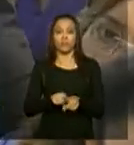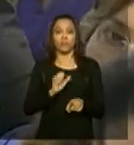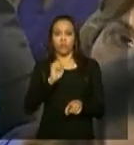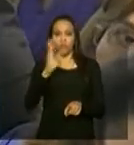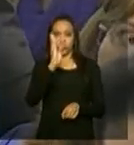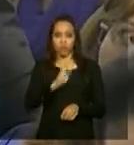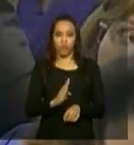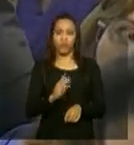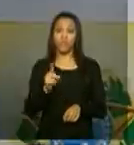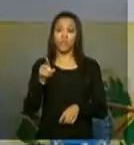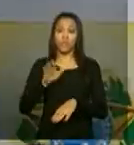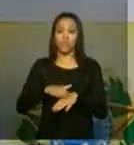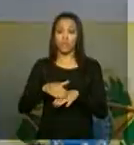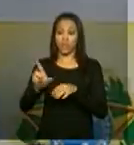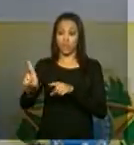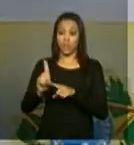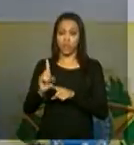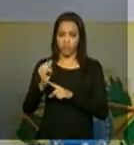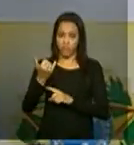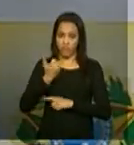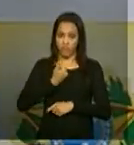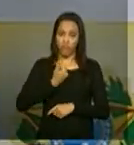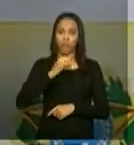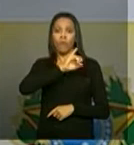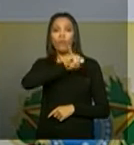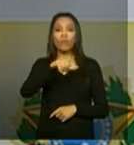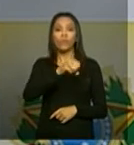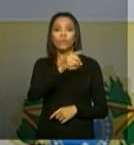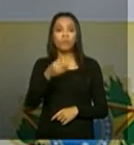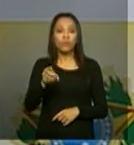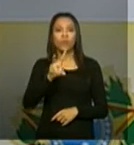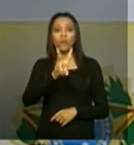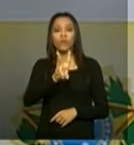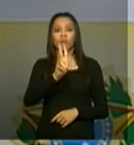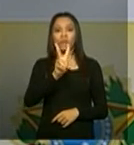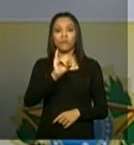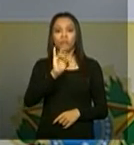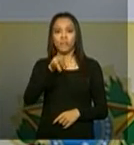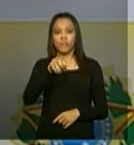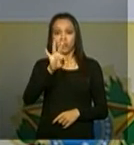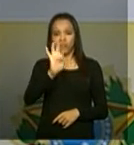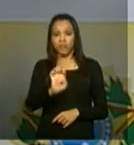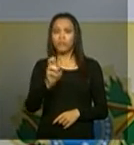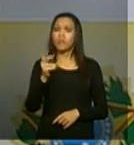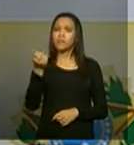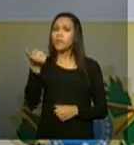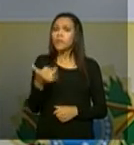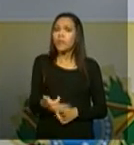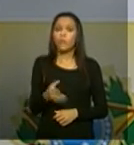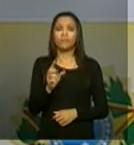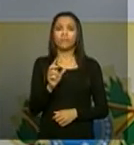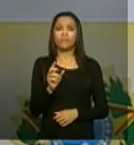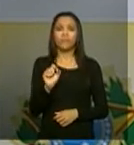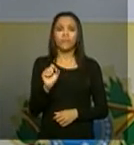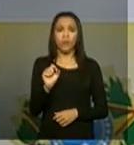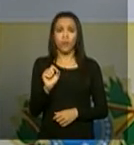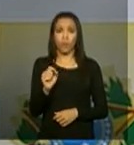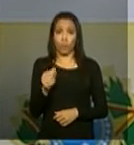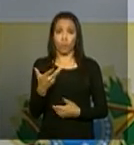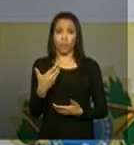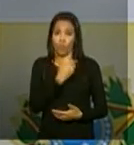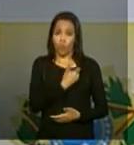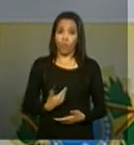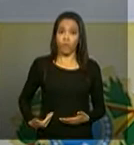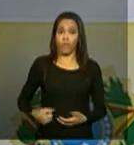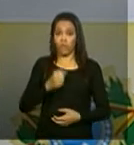havia uma preocupação porque não só uma preocupação com relação ao ao executivo o governo